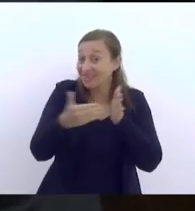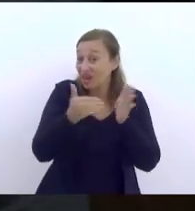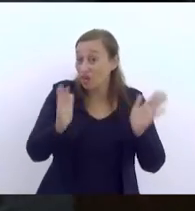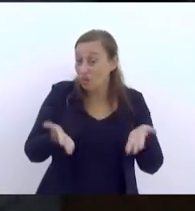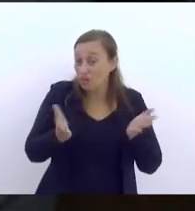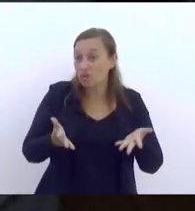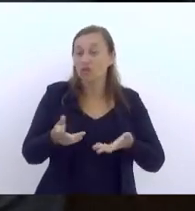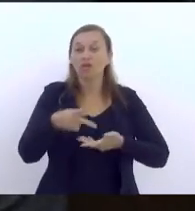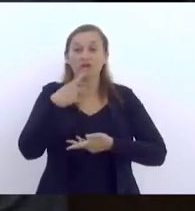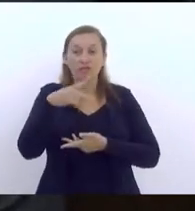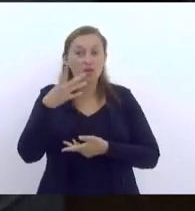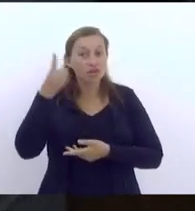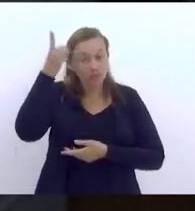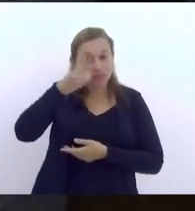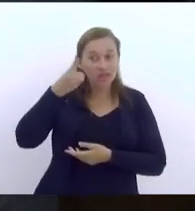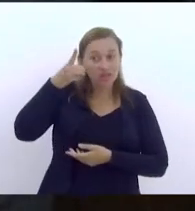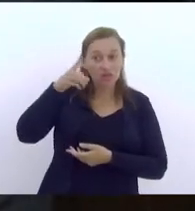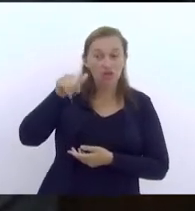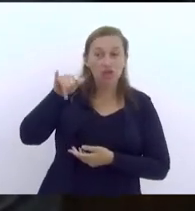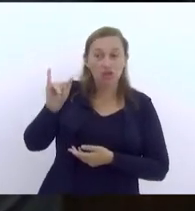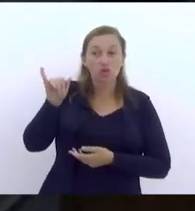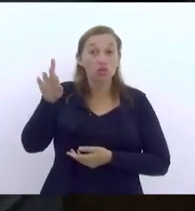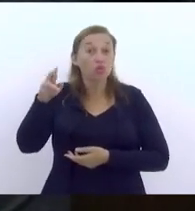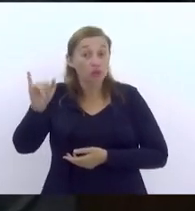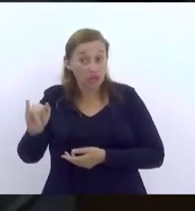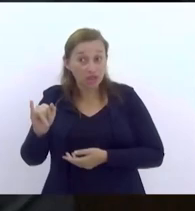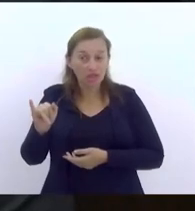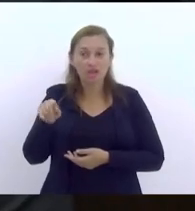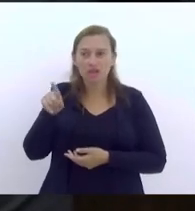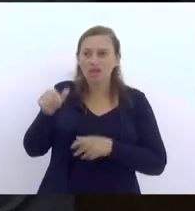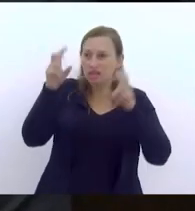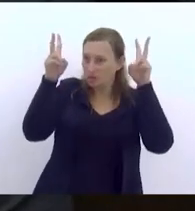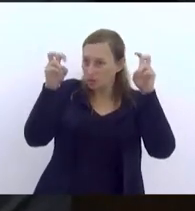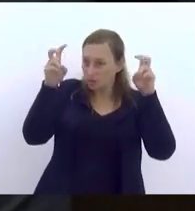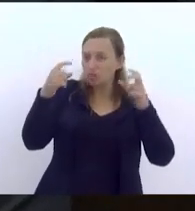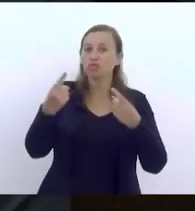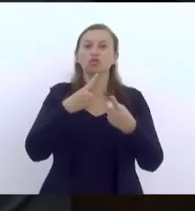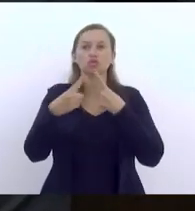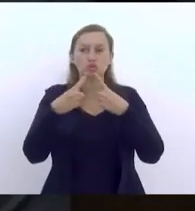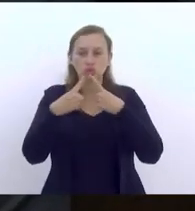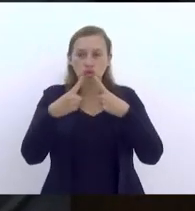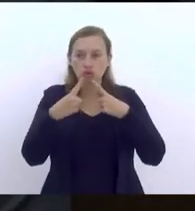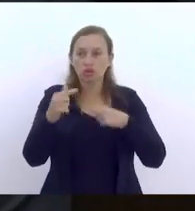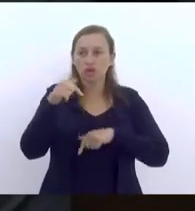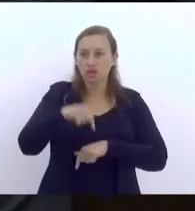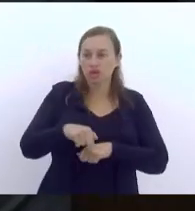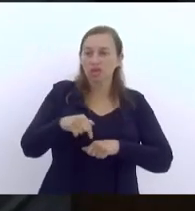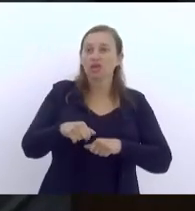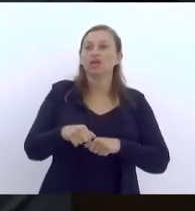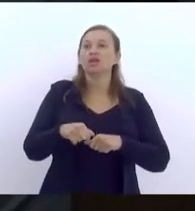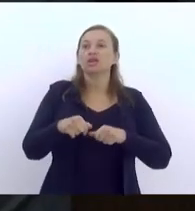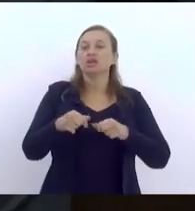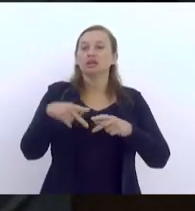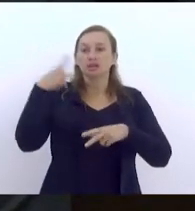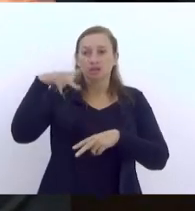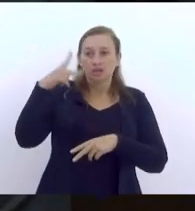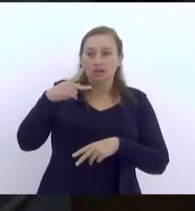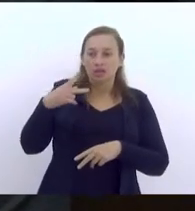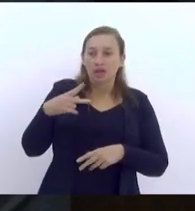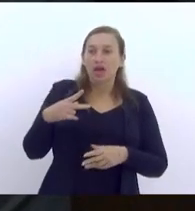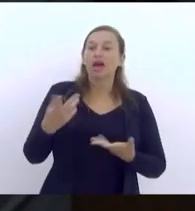sobre o que disse o deputado Yuri. Deputado Yuri, esse fato tem que ser debatido aqui no parlamento, porque a medalha Tiradentes ela é